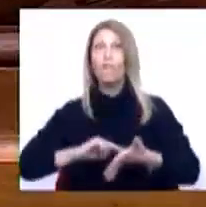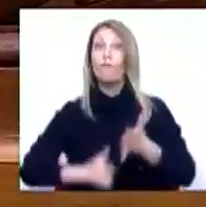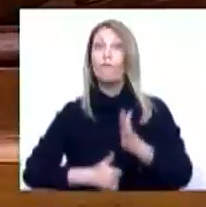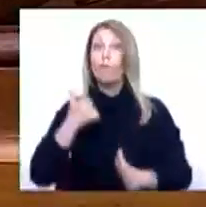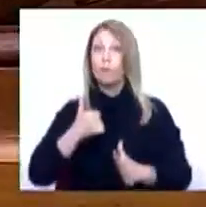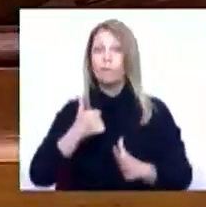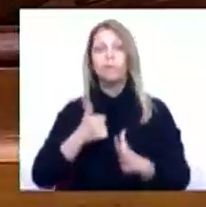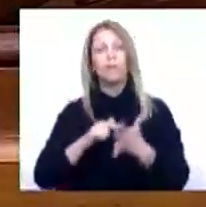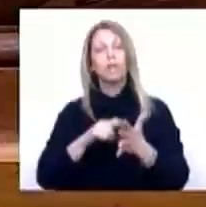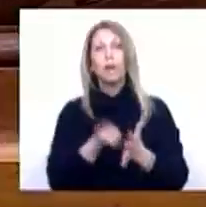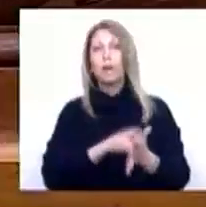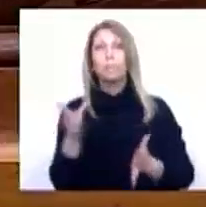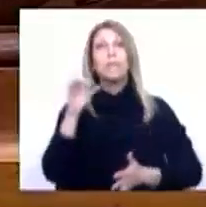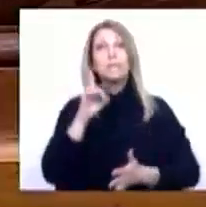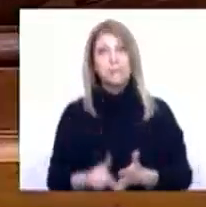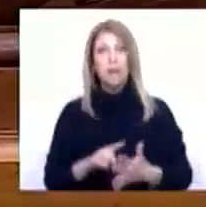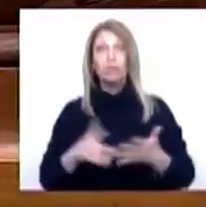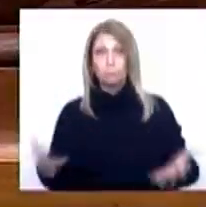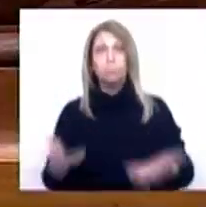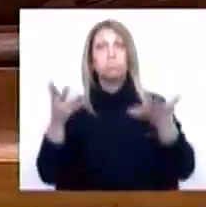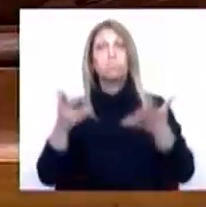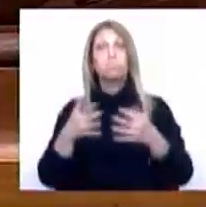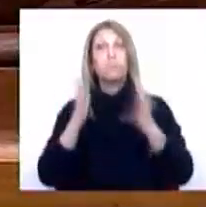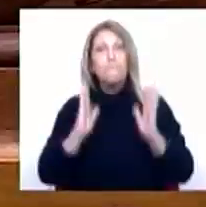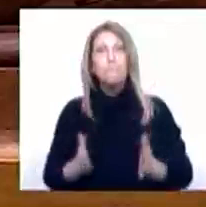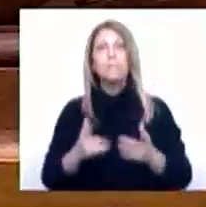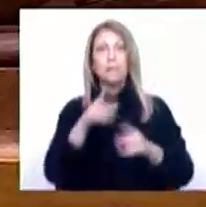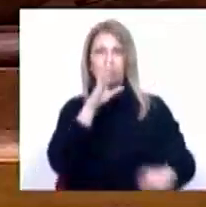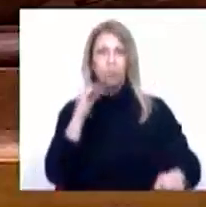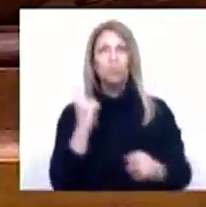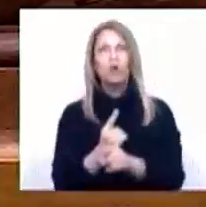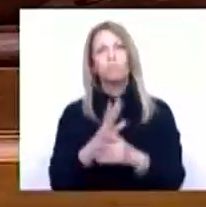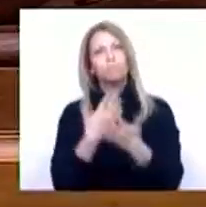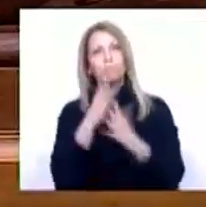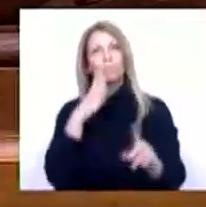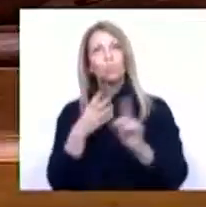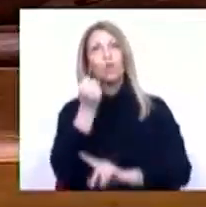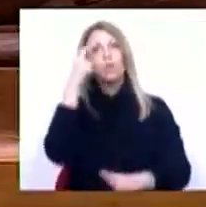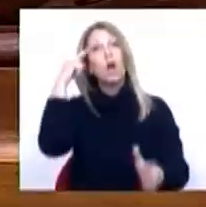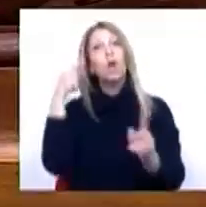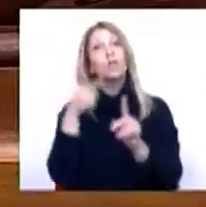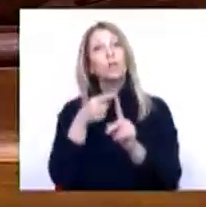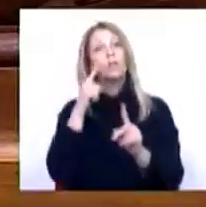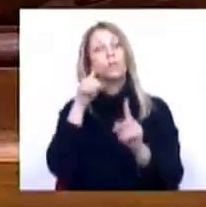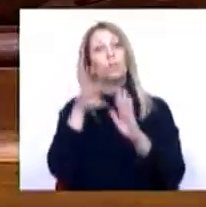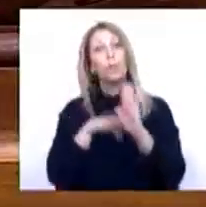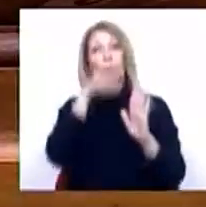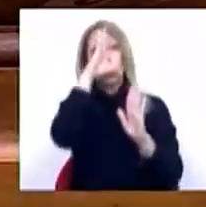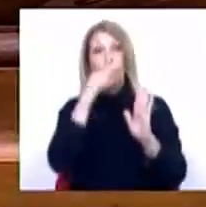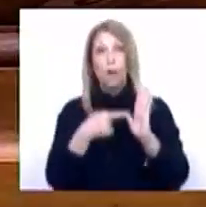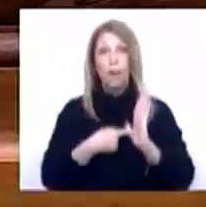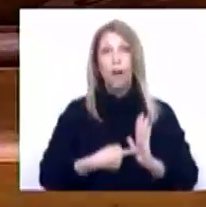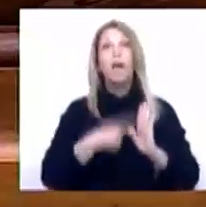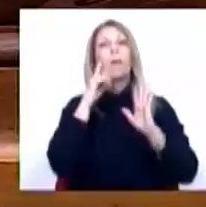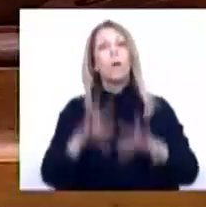seis alavancas que temos que mover e conjugar simultaneamente para alcançar os objetivos que estão no programa de governo de fazer crescer a